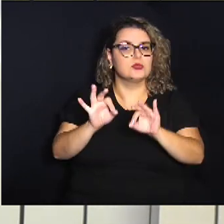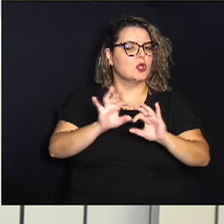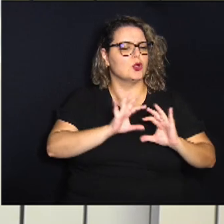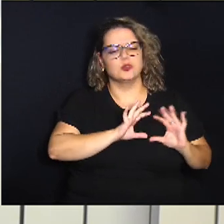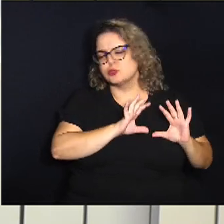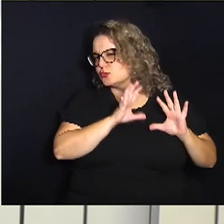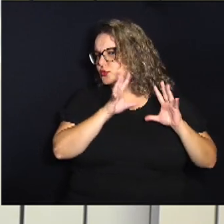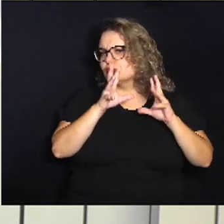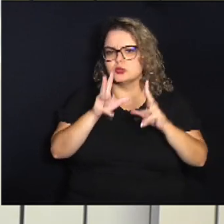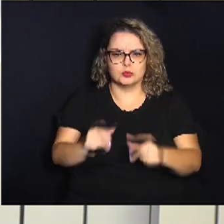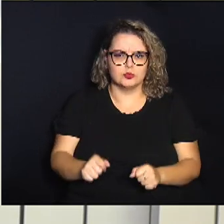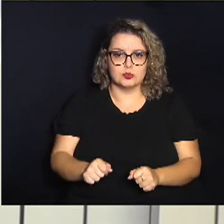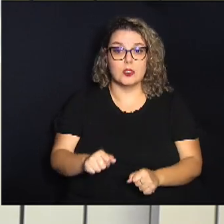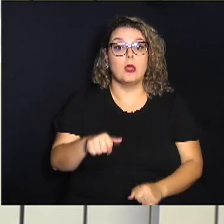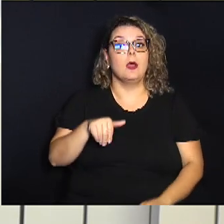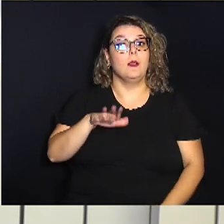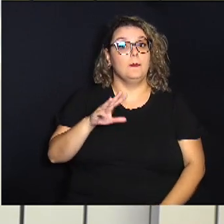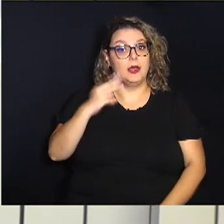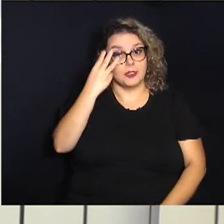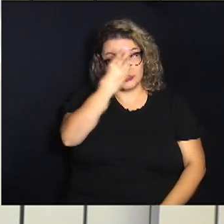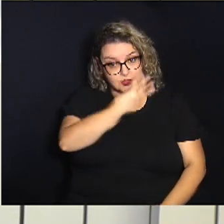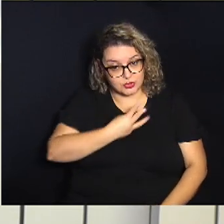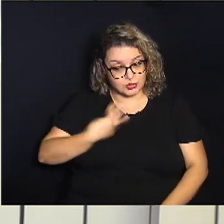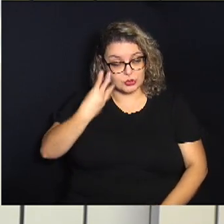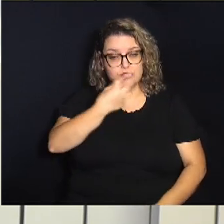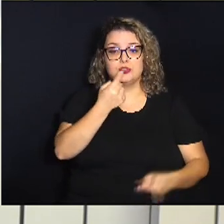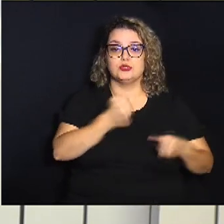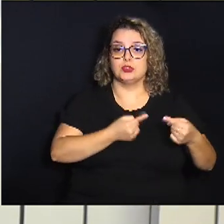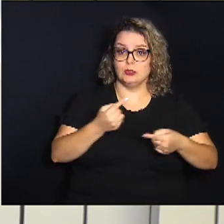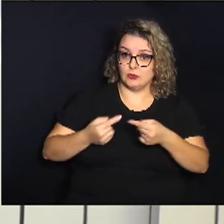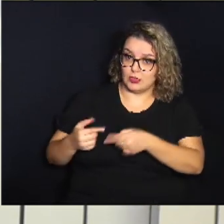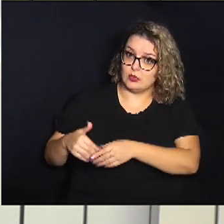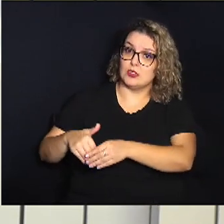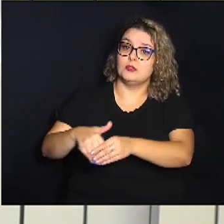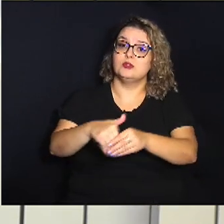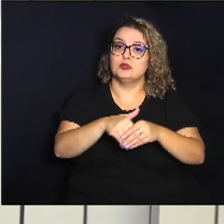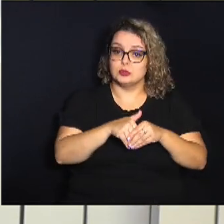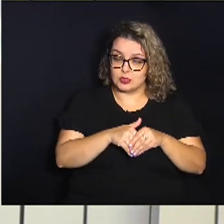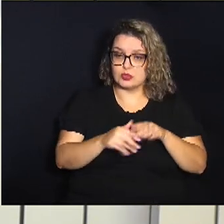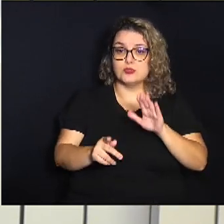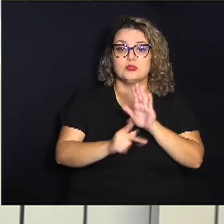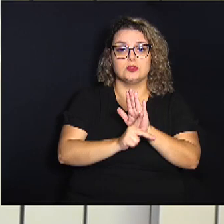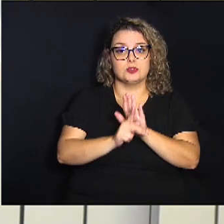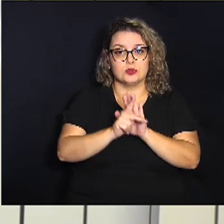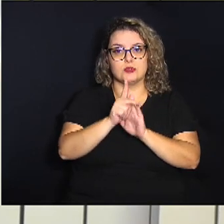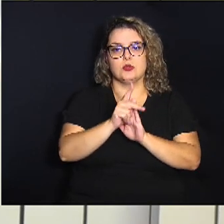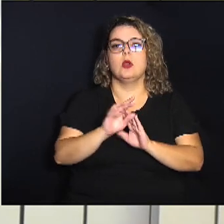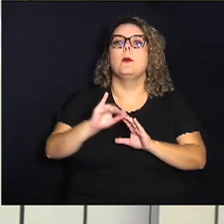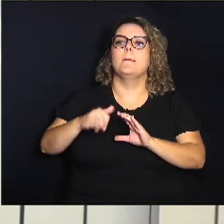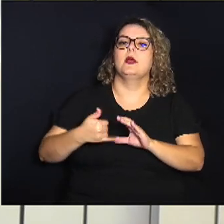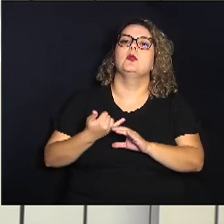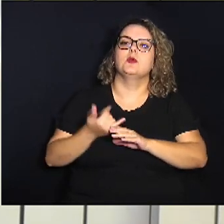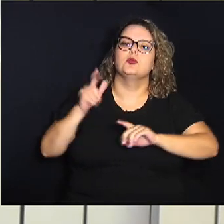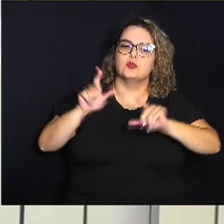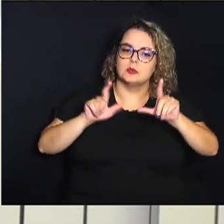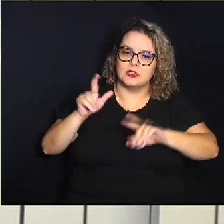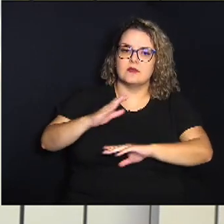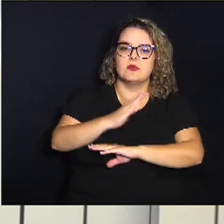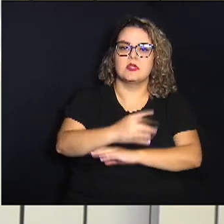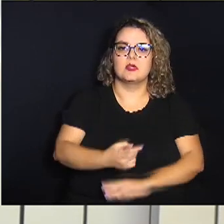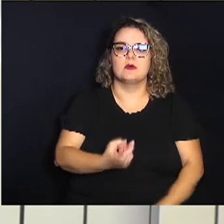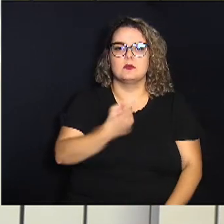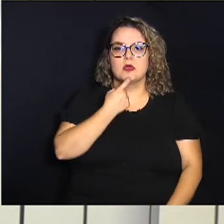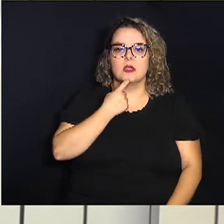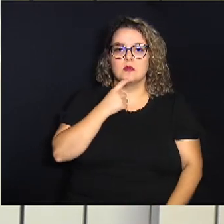íntegra as mais de 3 horas de discussões e votações dos projetos pelo YouTube da TV Câmara Campinas.